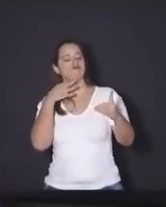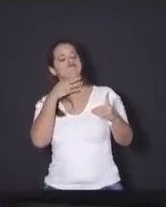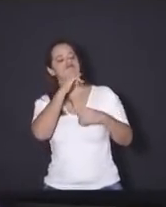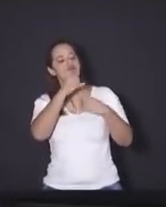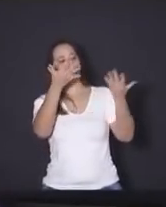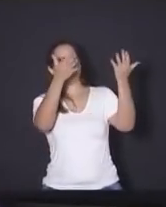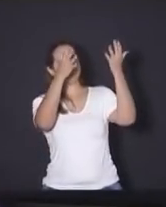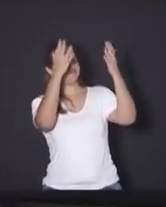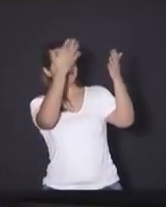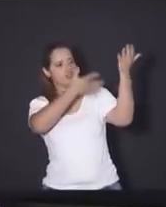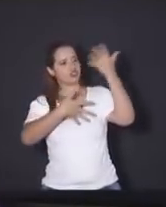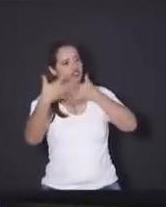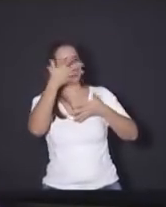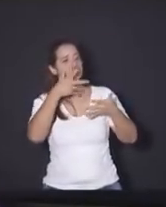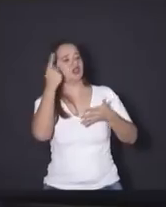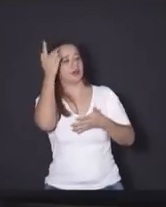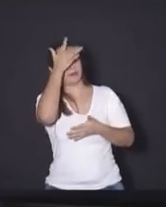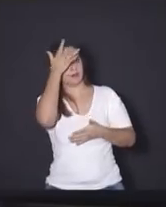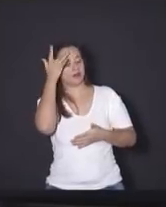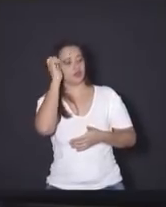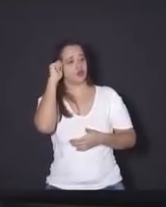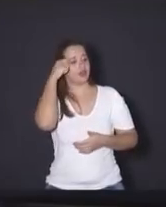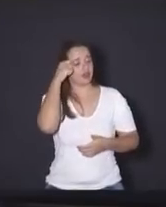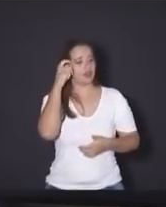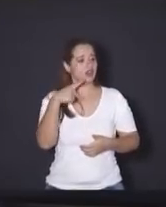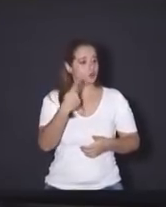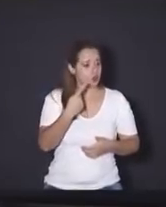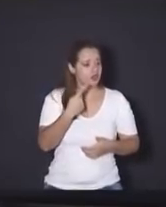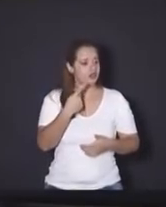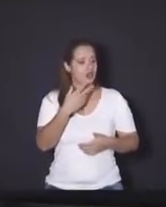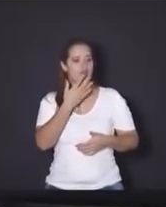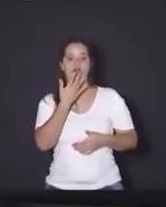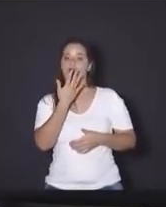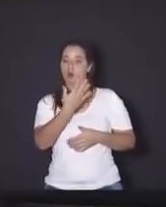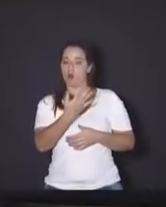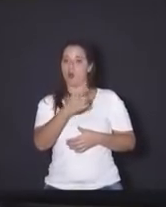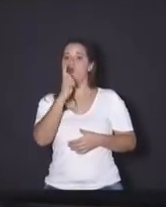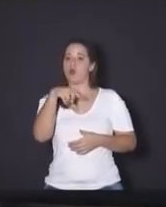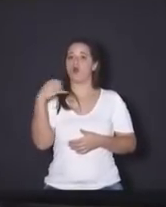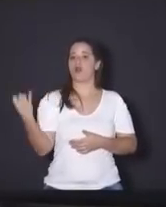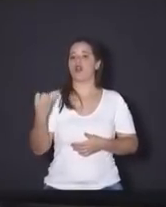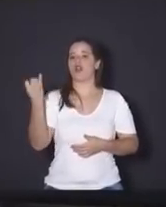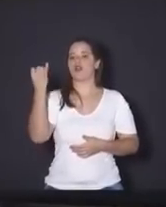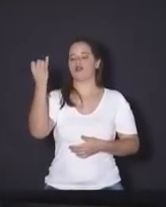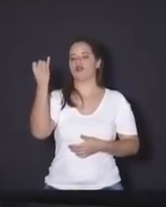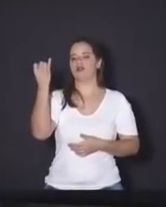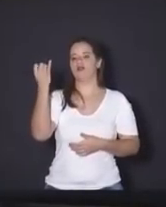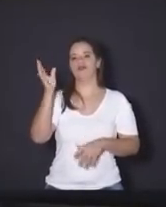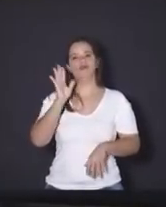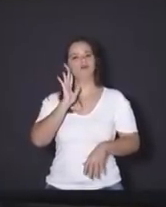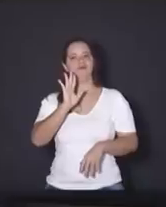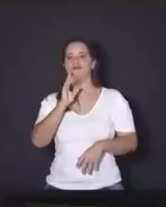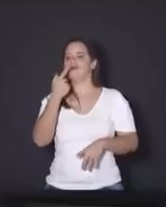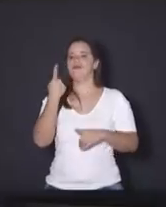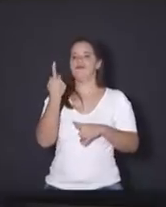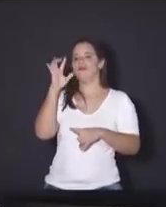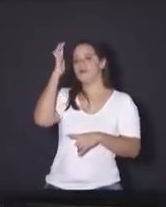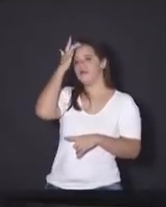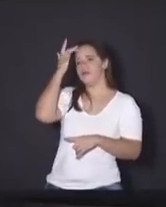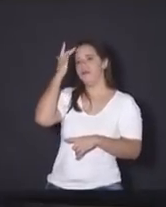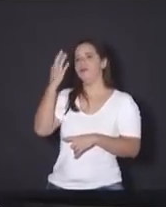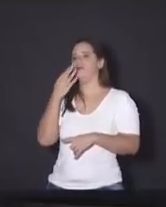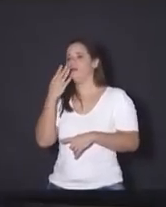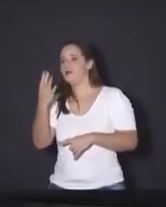imagem de que o do político negro assim com é um elemento importante mas não necessariamente aqueles que têm a